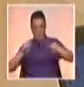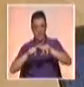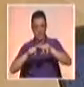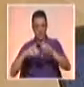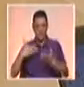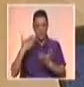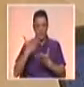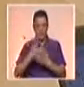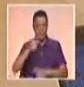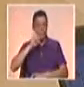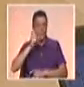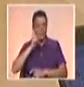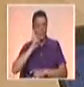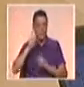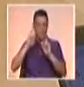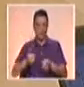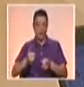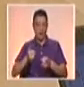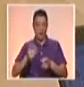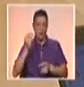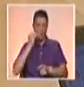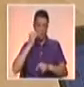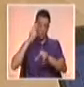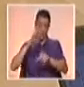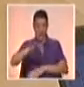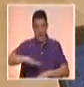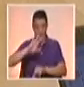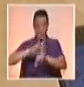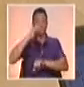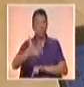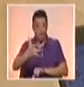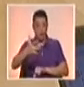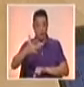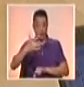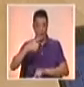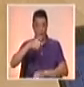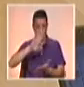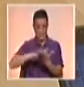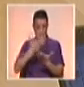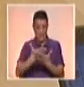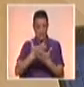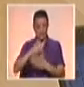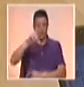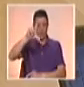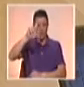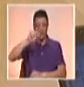se defenderem como classe profissional e também